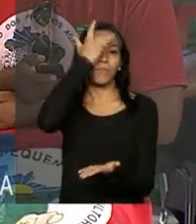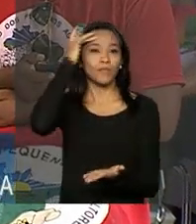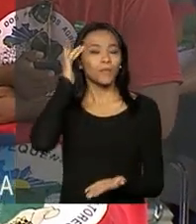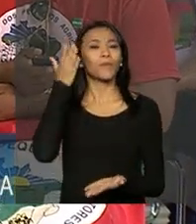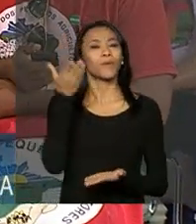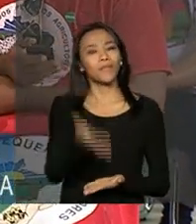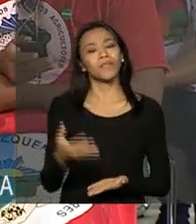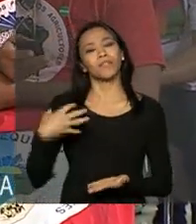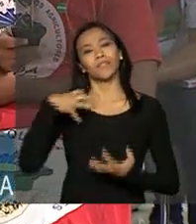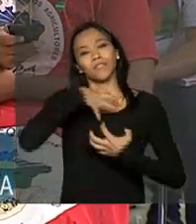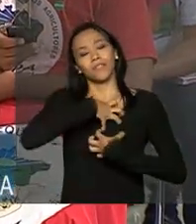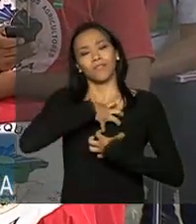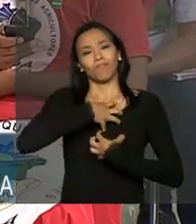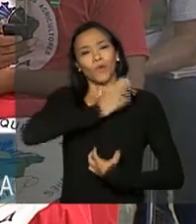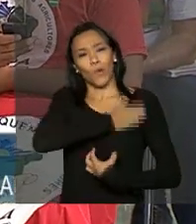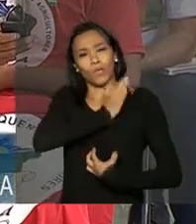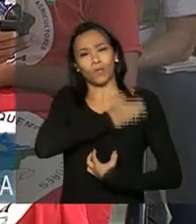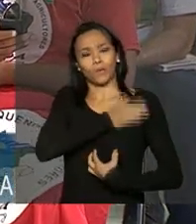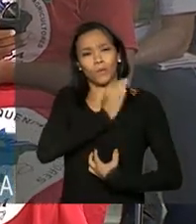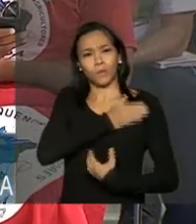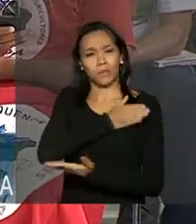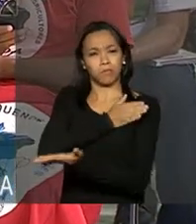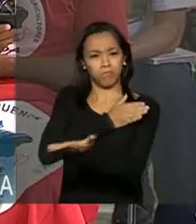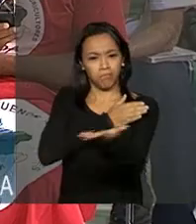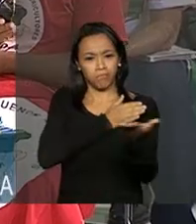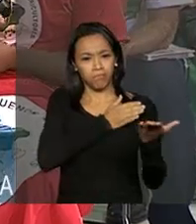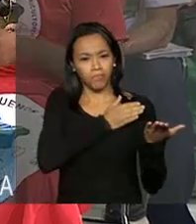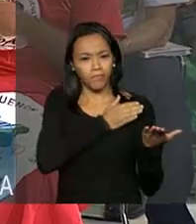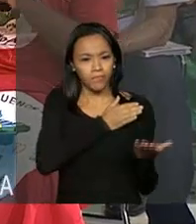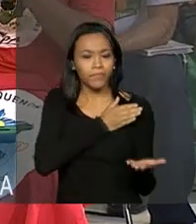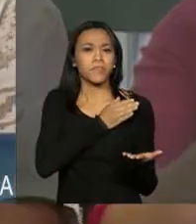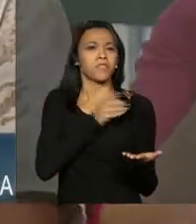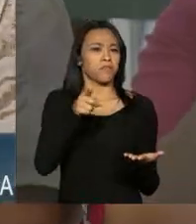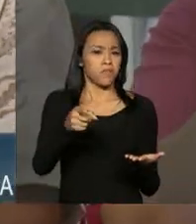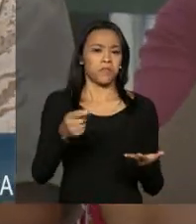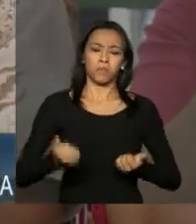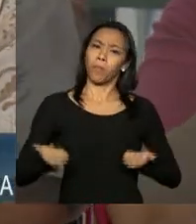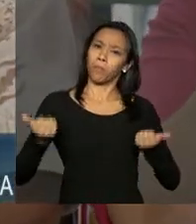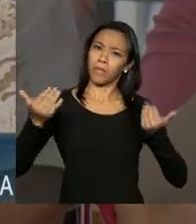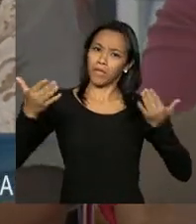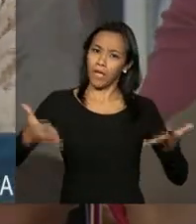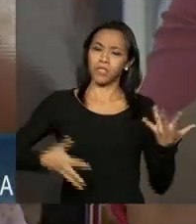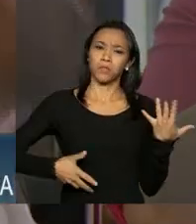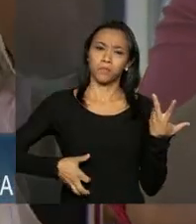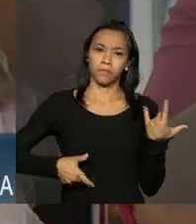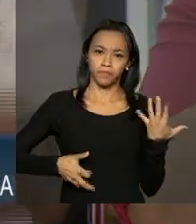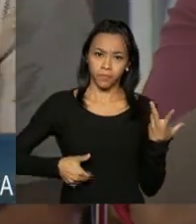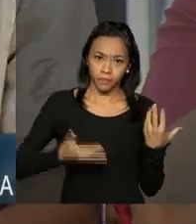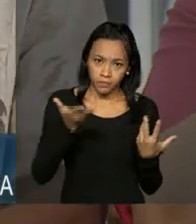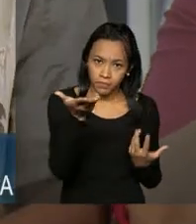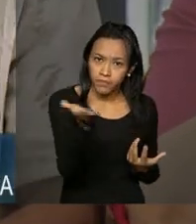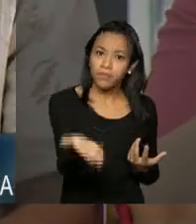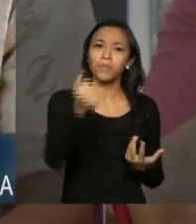encantou os nossos corações e, sobretudo, fez uma homenagem ao nosso país